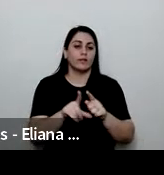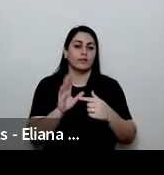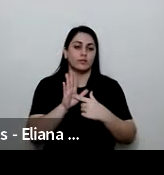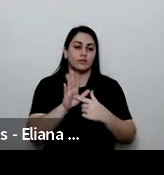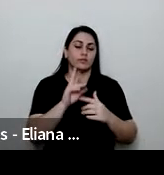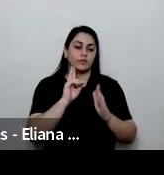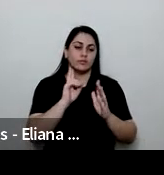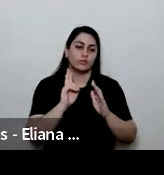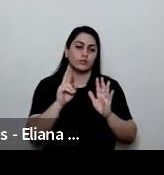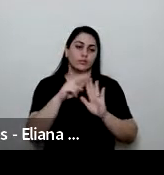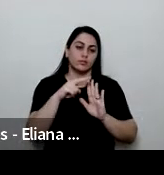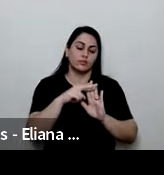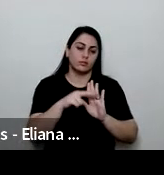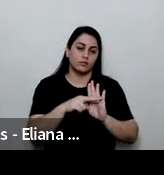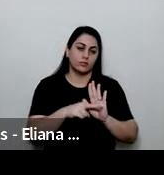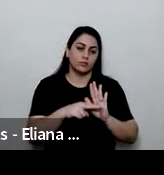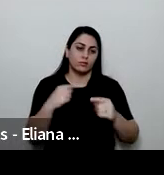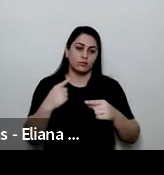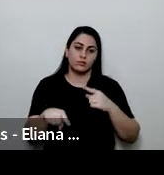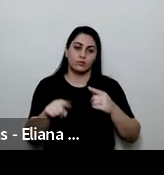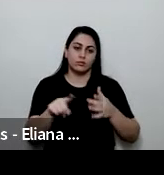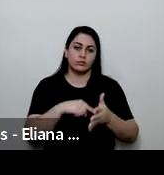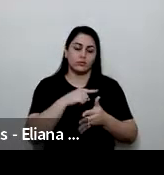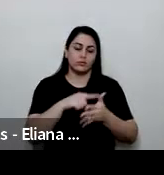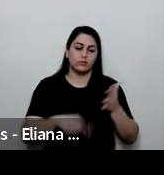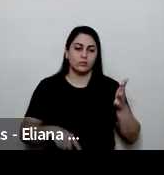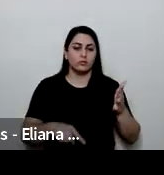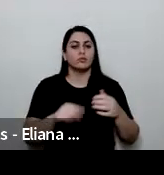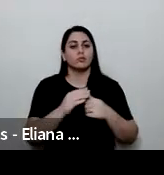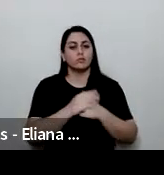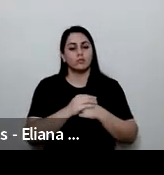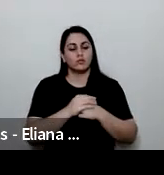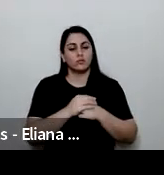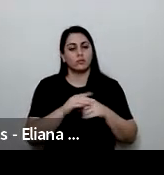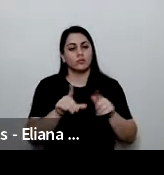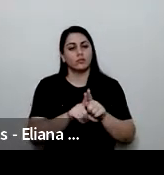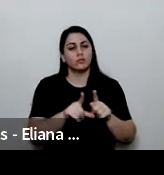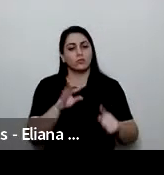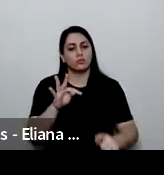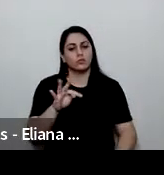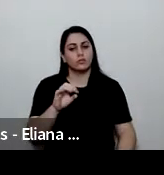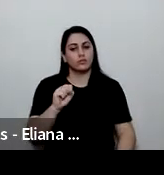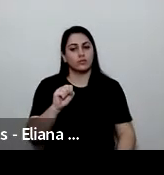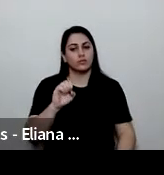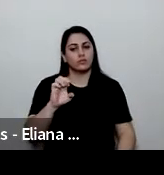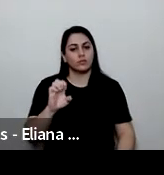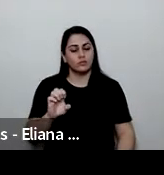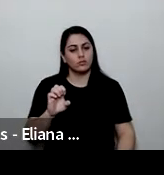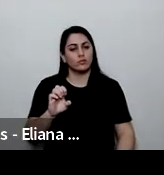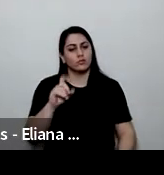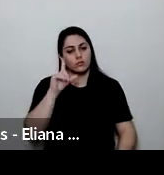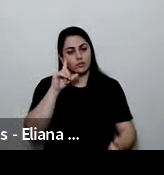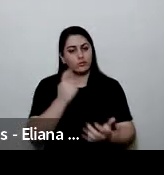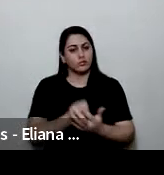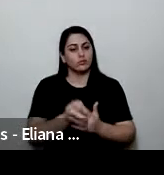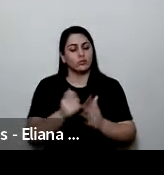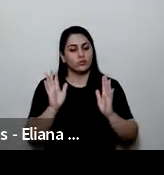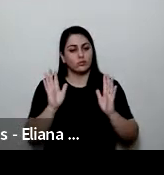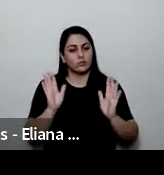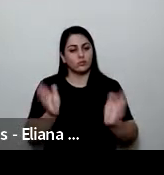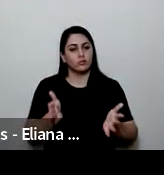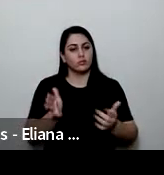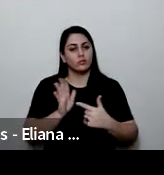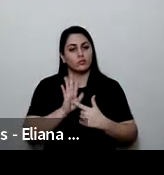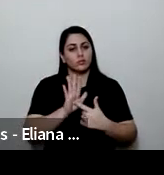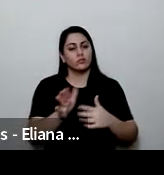da não recorribilidade das decisões diárias de modo que para o ss nos relatórios natureza do nesse tipo